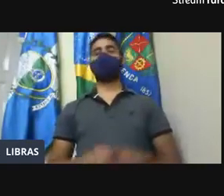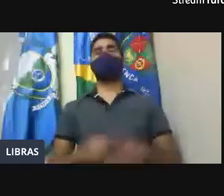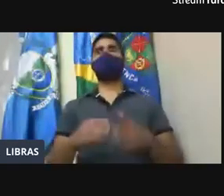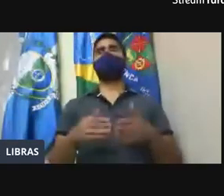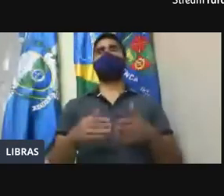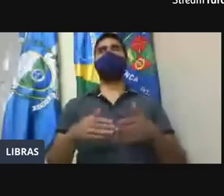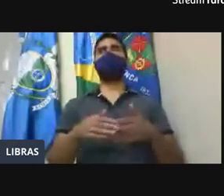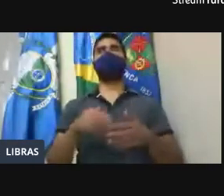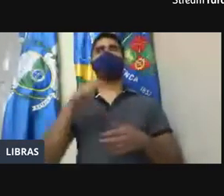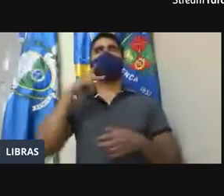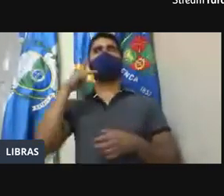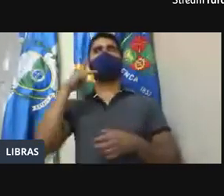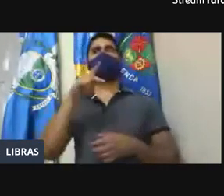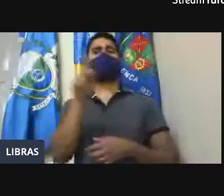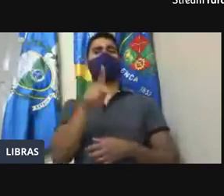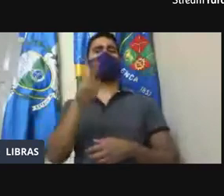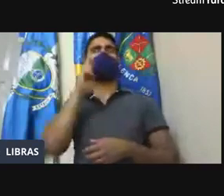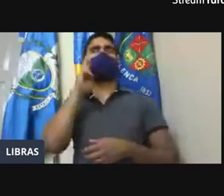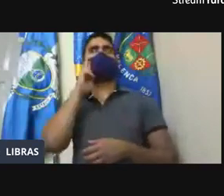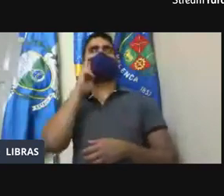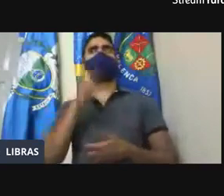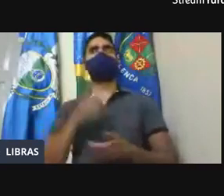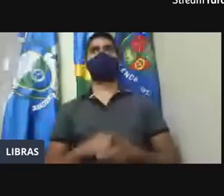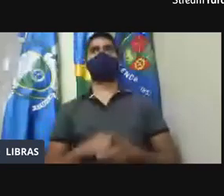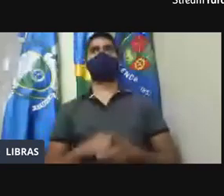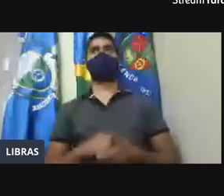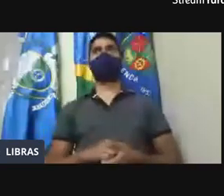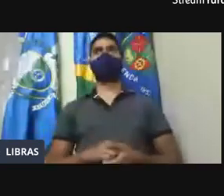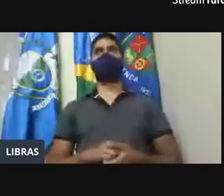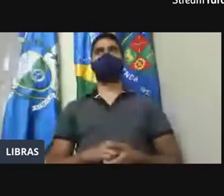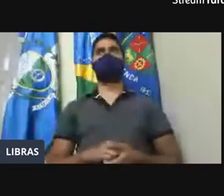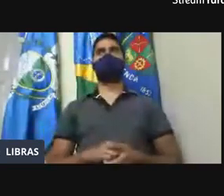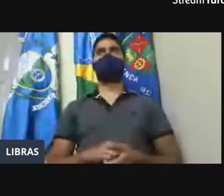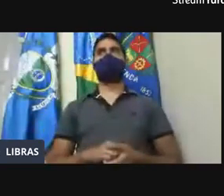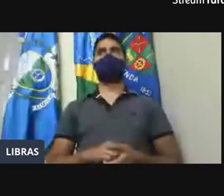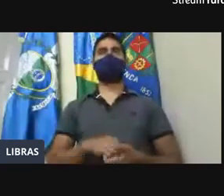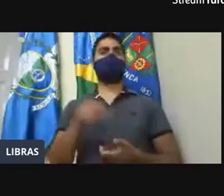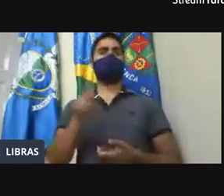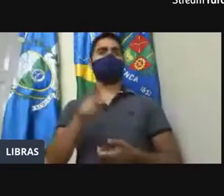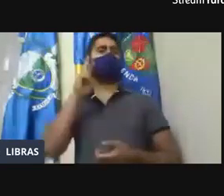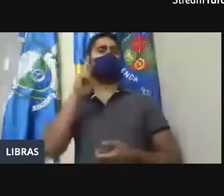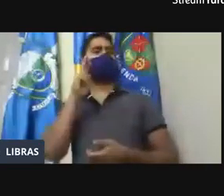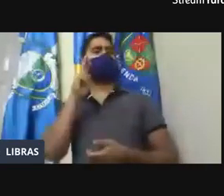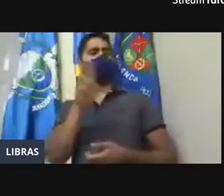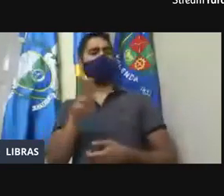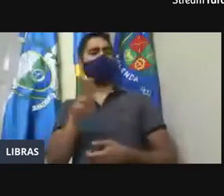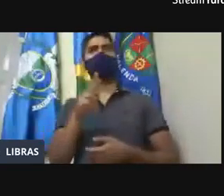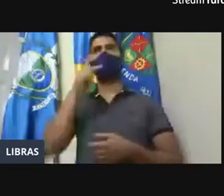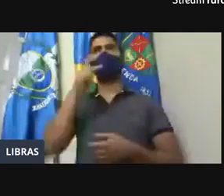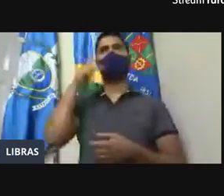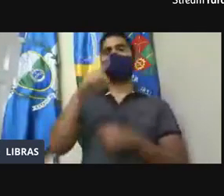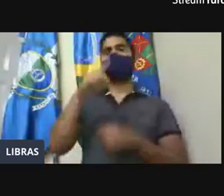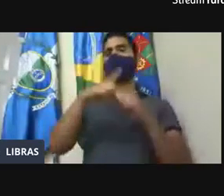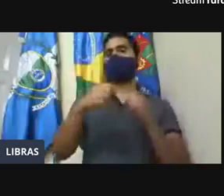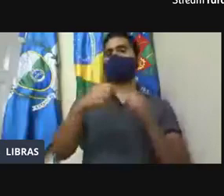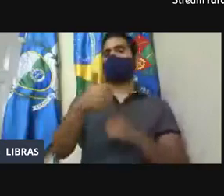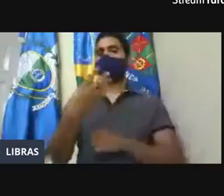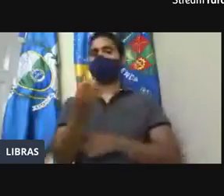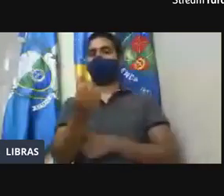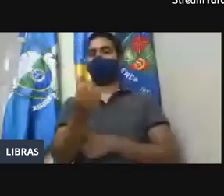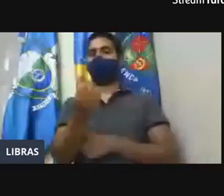Requerimento do vereador professor Rafael. O vereador com assento nessa casa, e no uso da atribuição que lhe confere o artigo